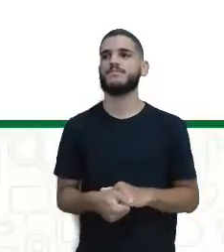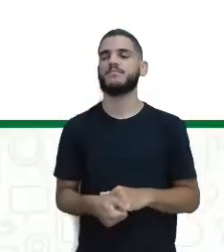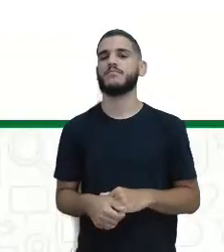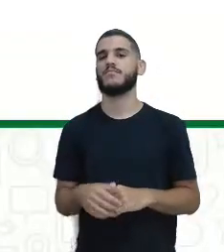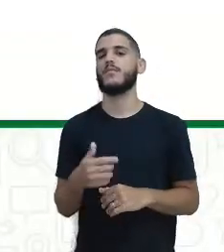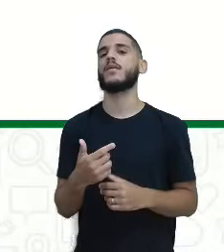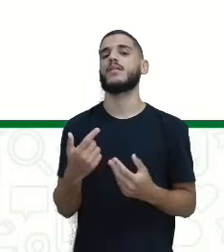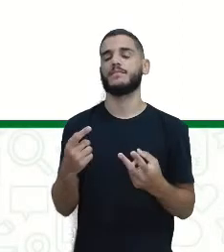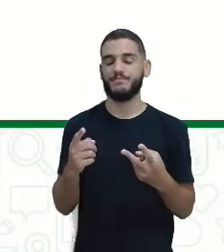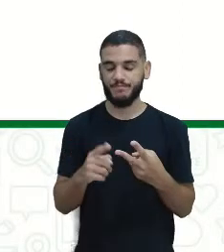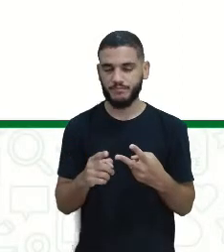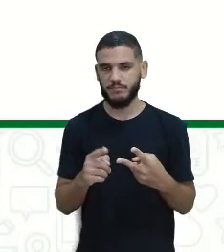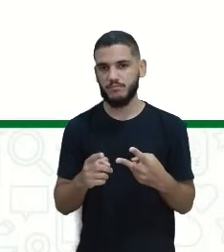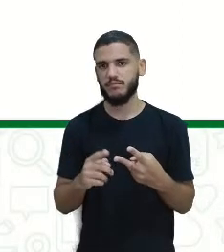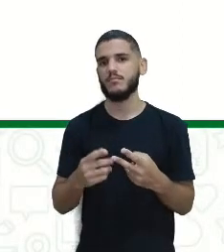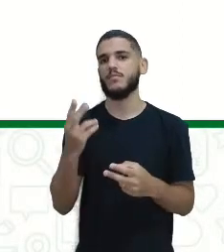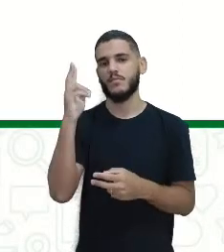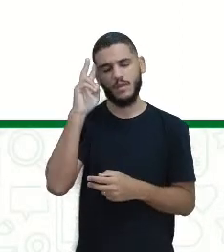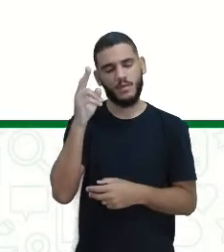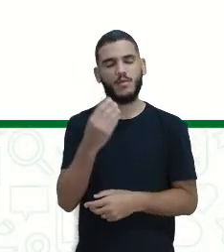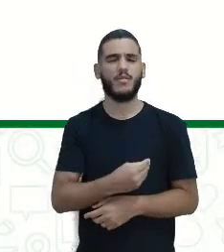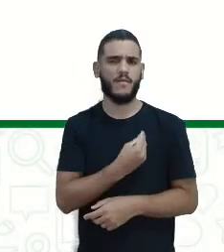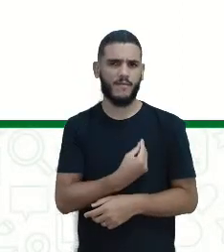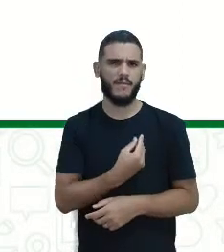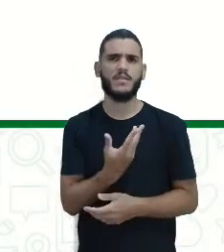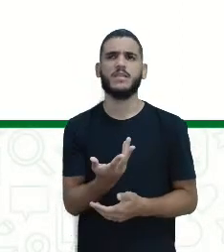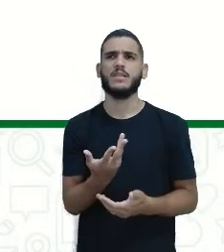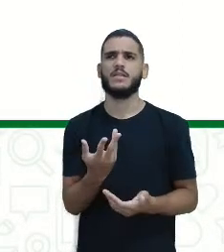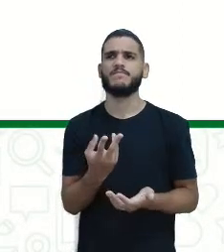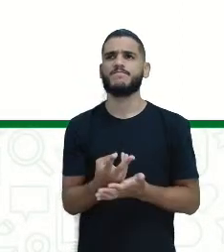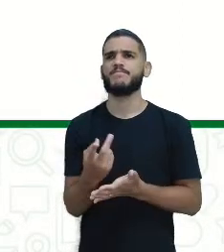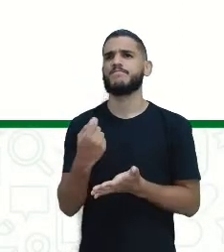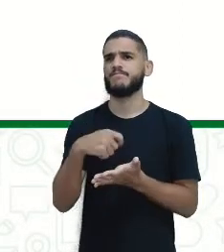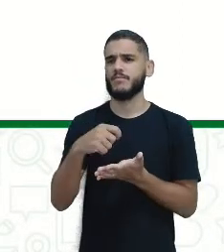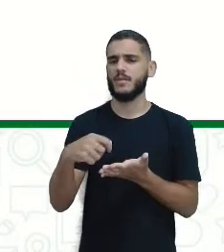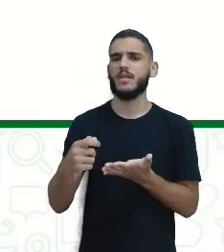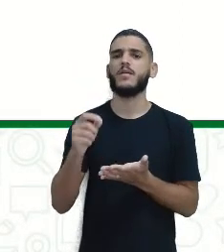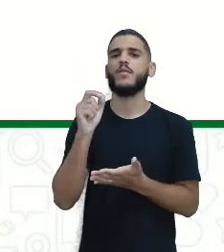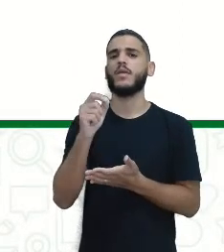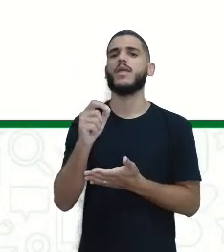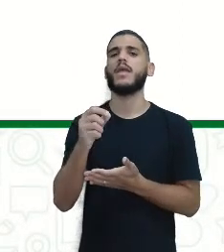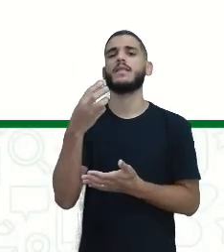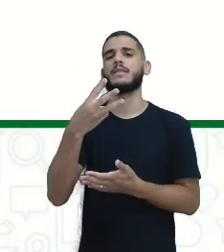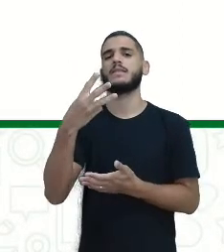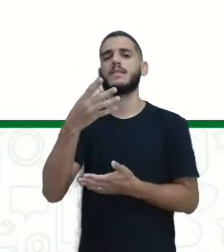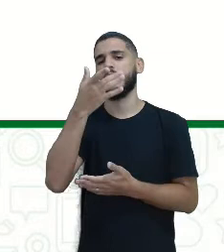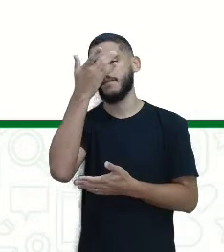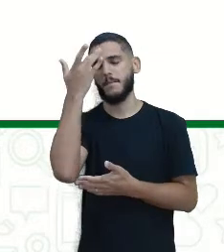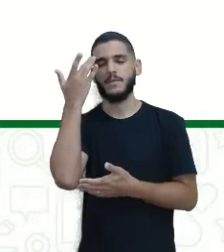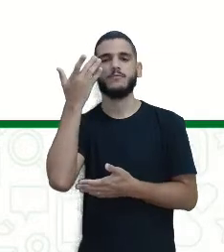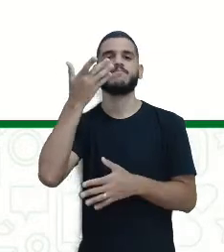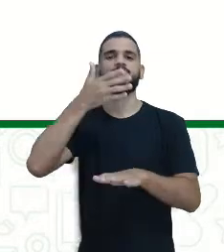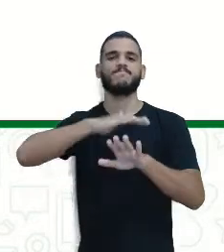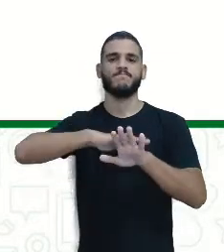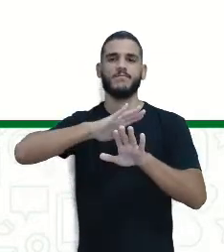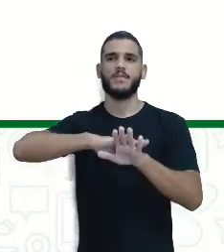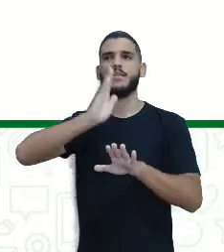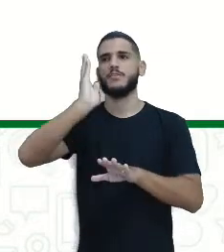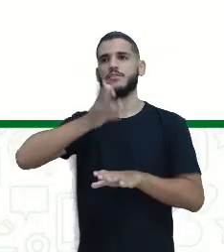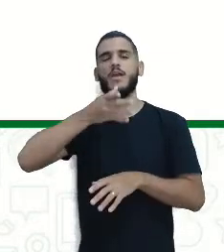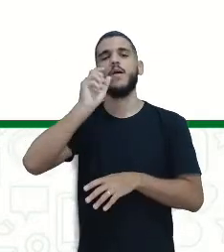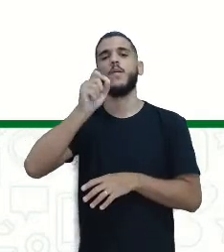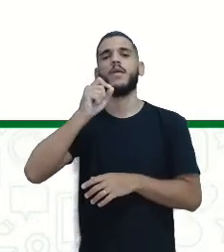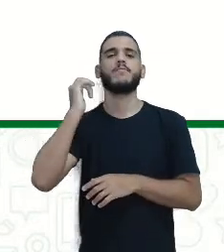Outro ponto é que numa biografia é, em geral, escrita na terceira pessoa, já que se trata